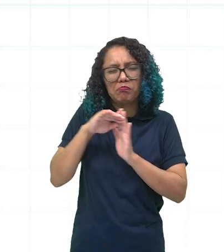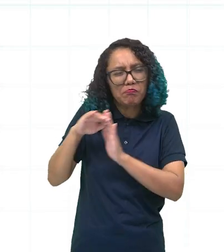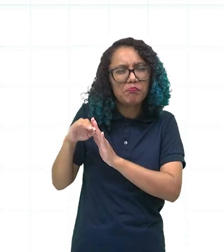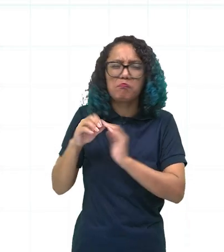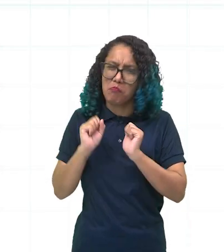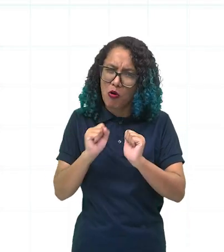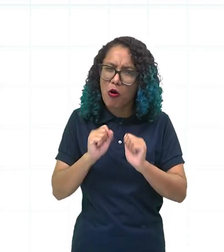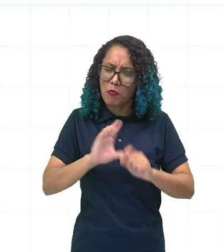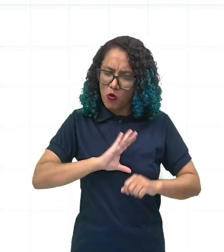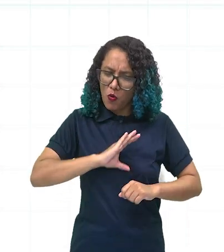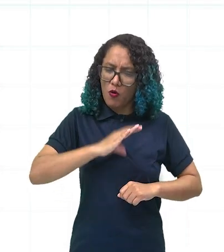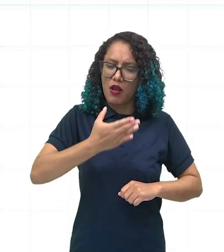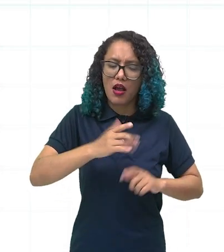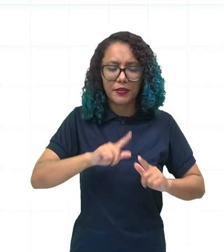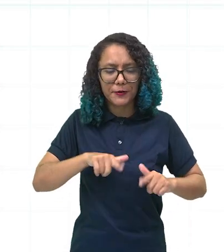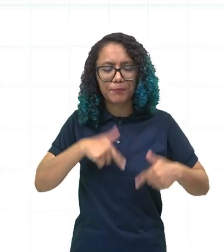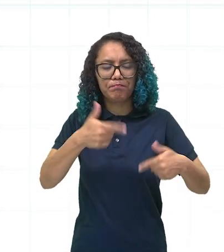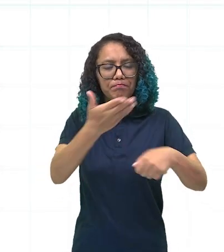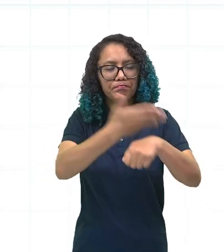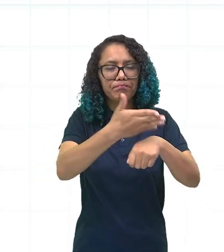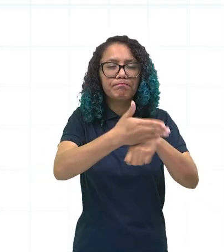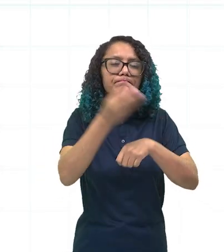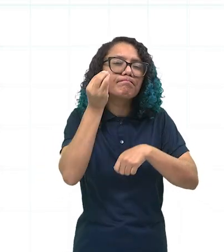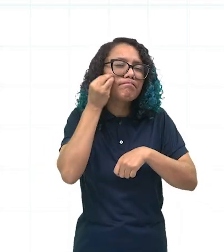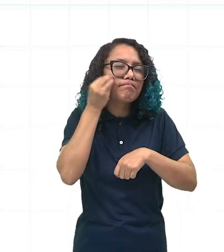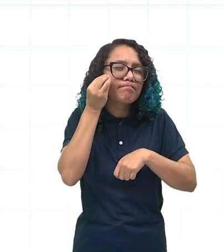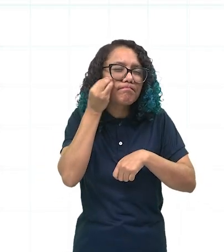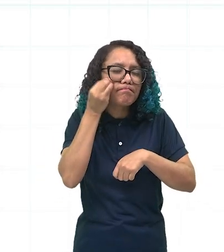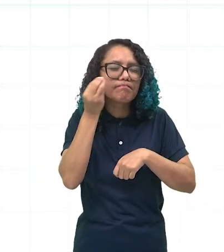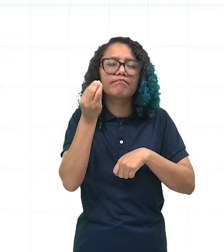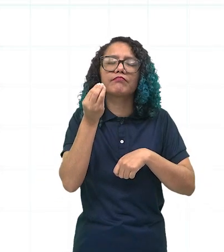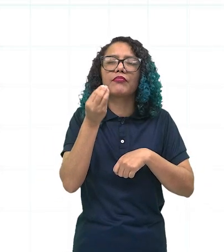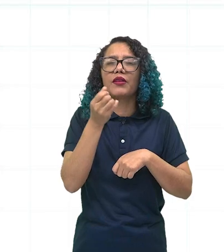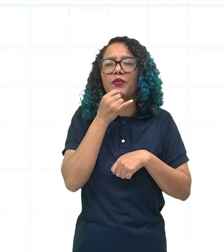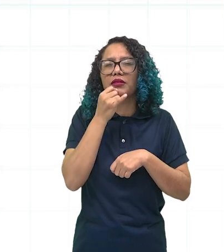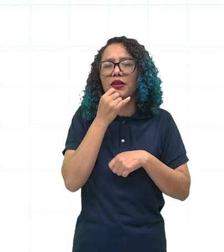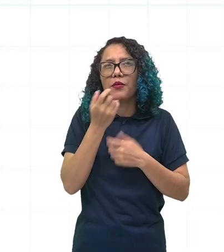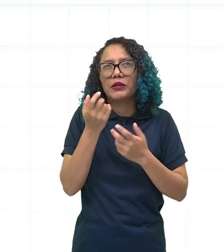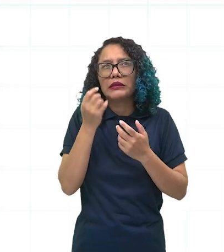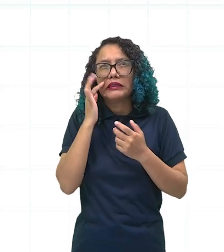tentem experimentar, né? Não fiquem se